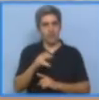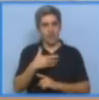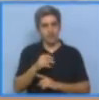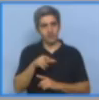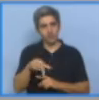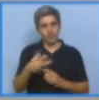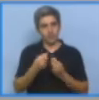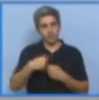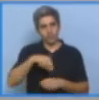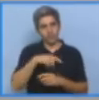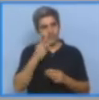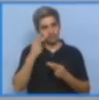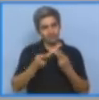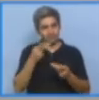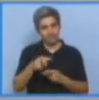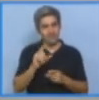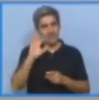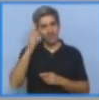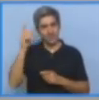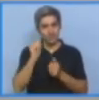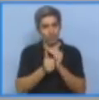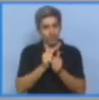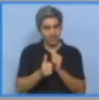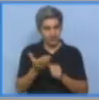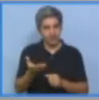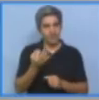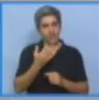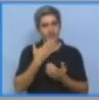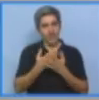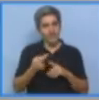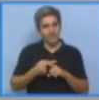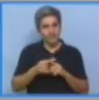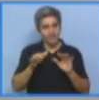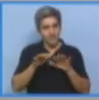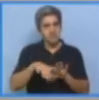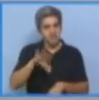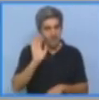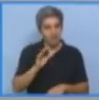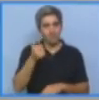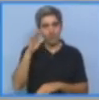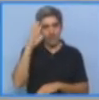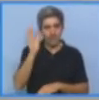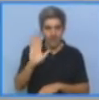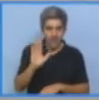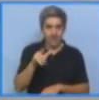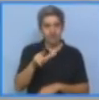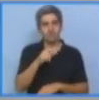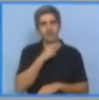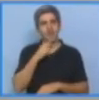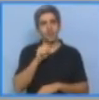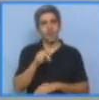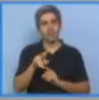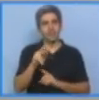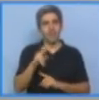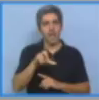queremos analisar este evento desportivo que cativa cada vez mais adeptos. Boa tarde, padre Gonçalo, obrigado por